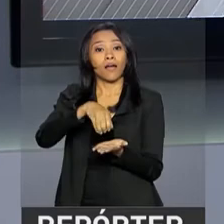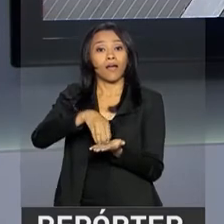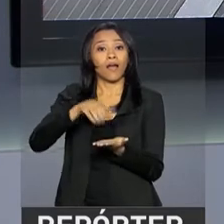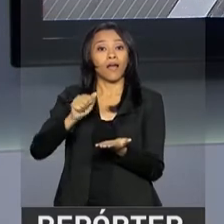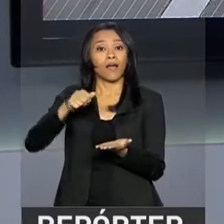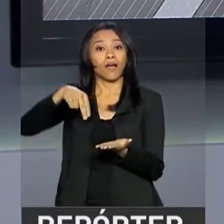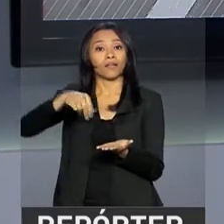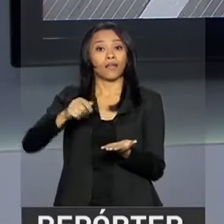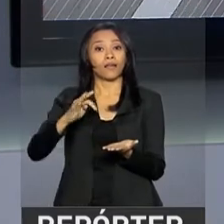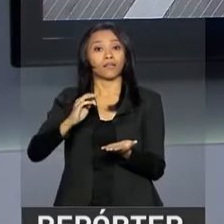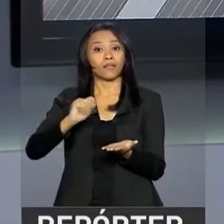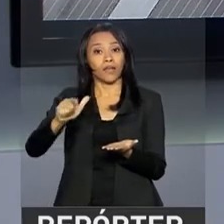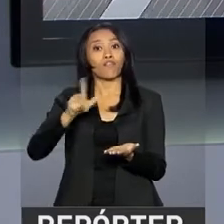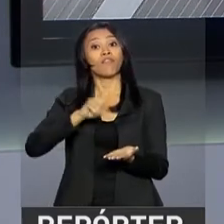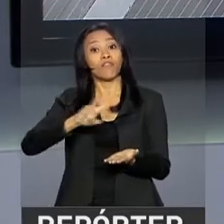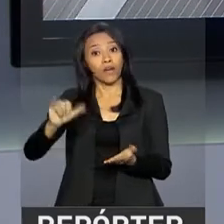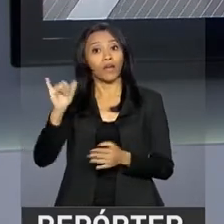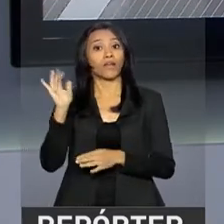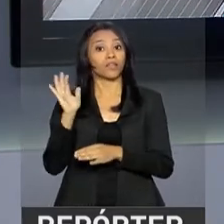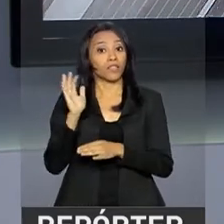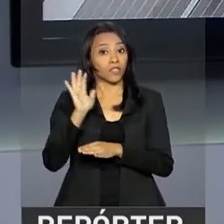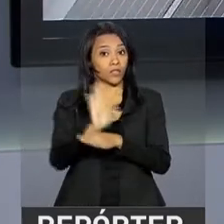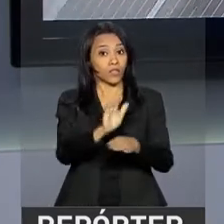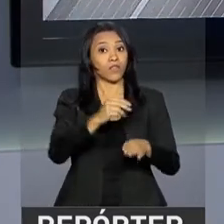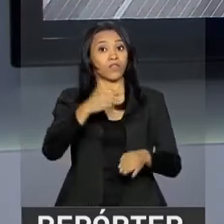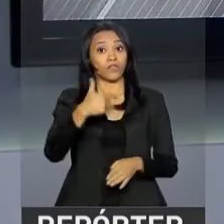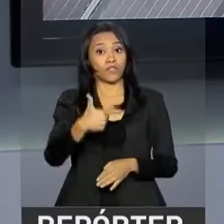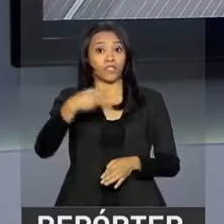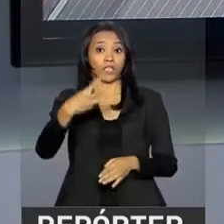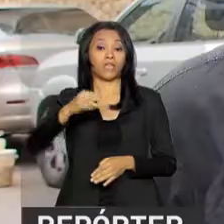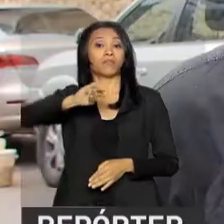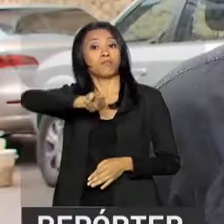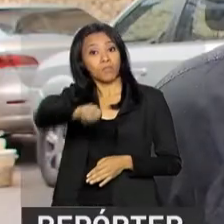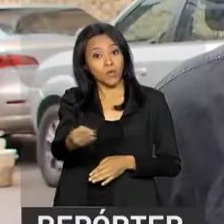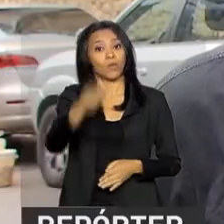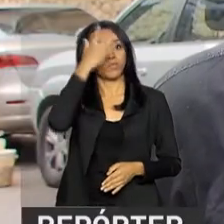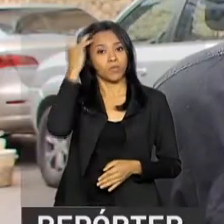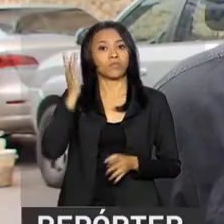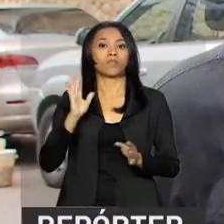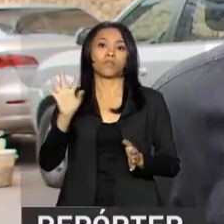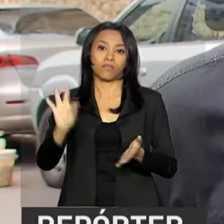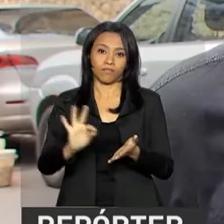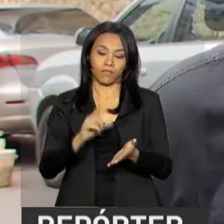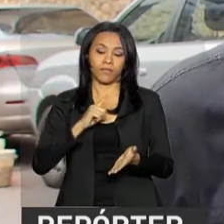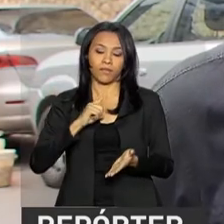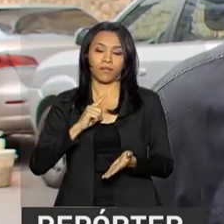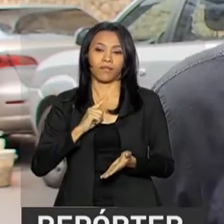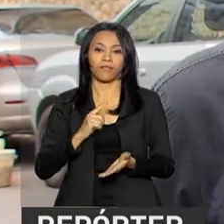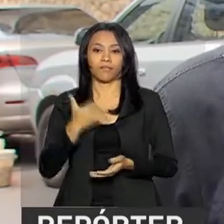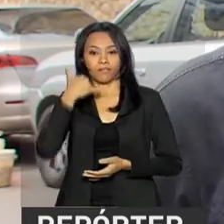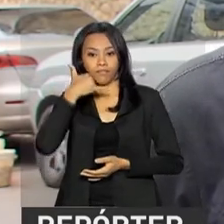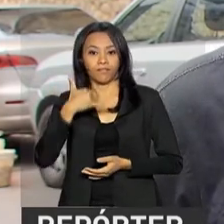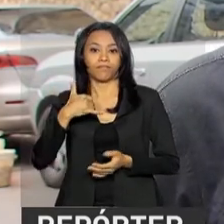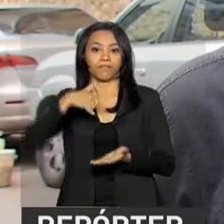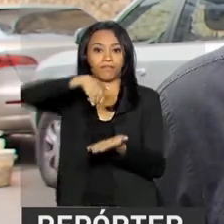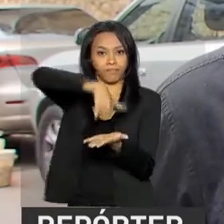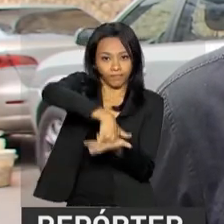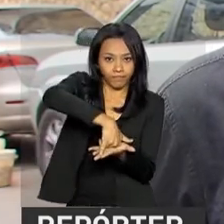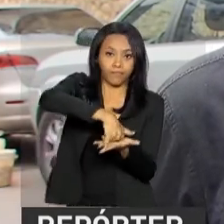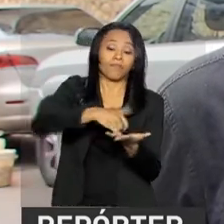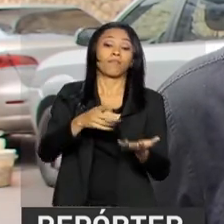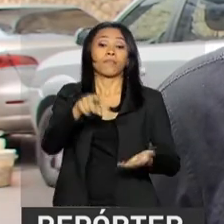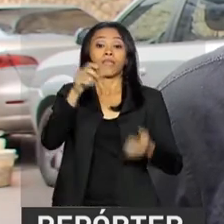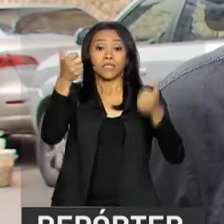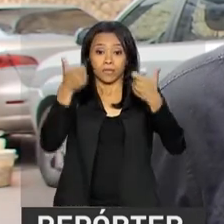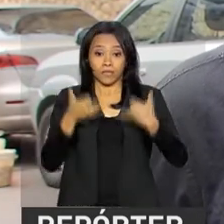beneficia cerca de 23 milhões de assinantes do serviço. A redução das chamadas locais de telefone